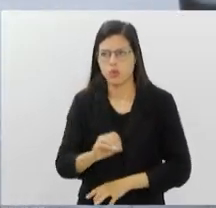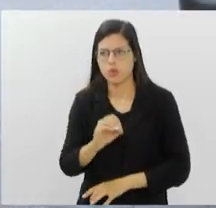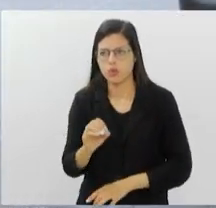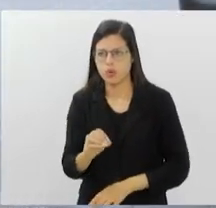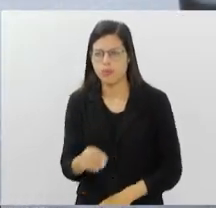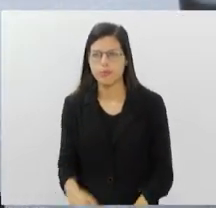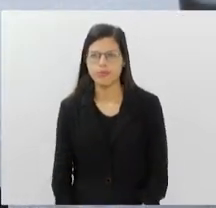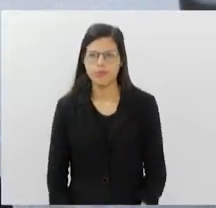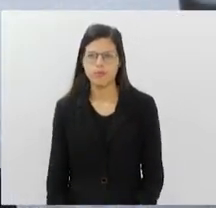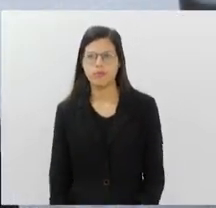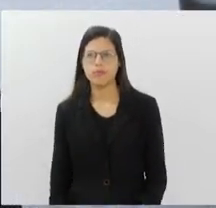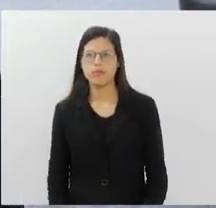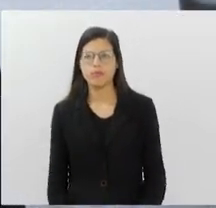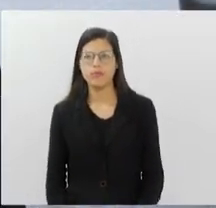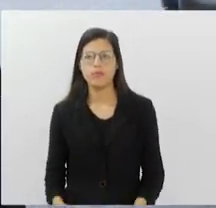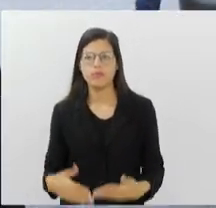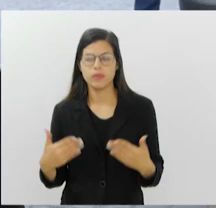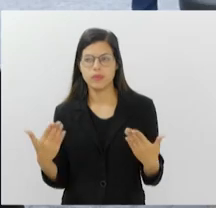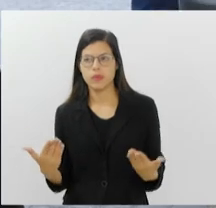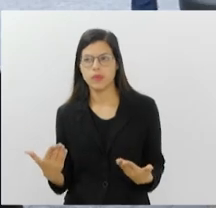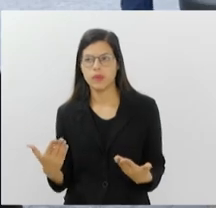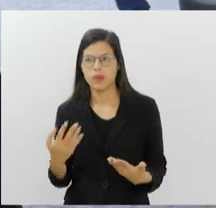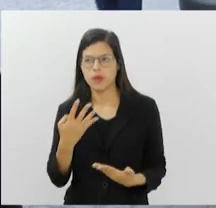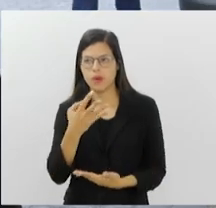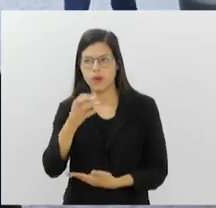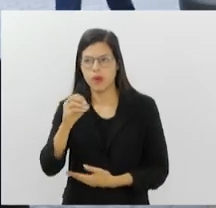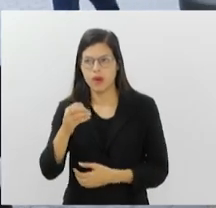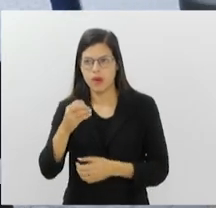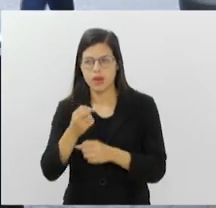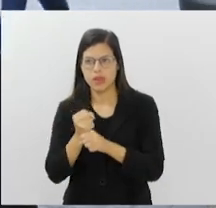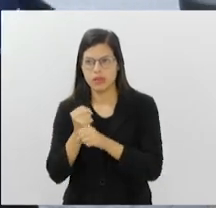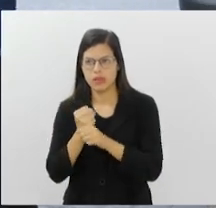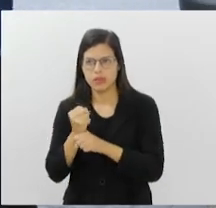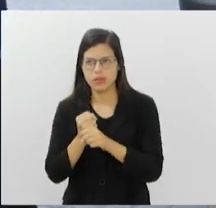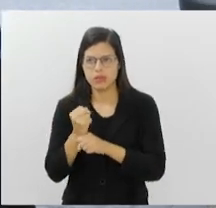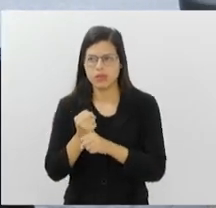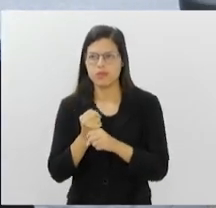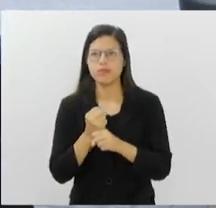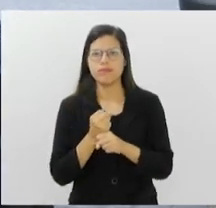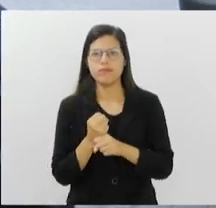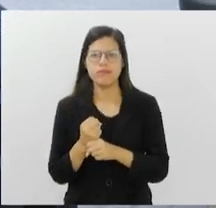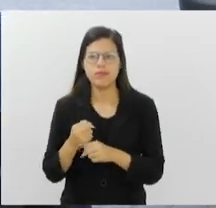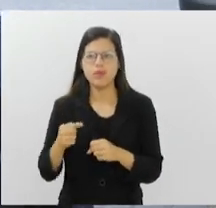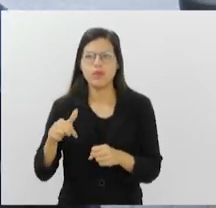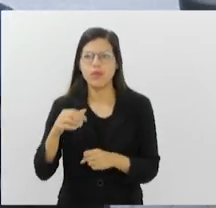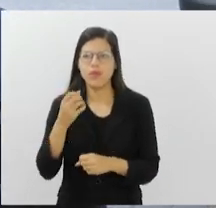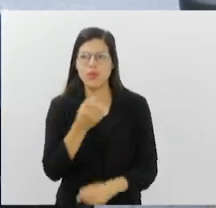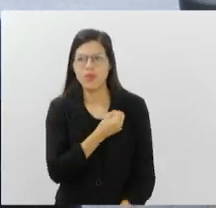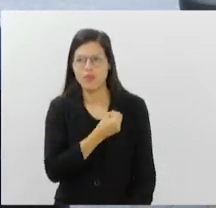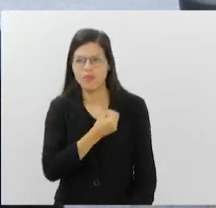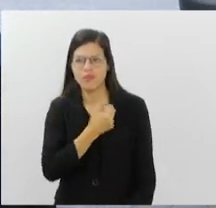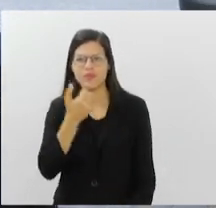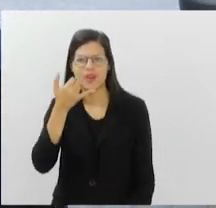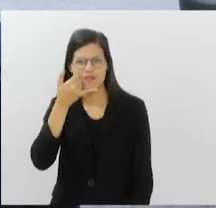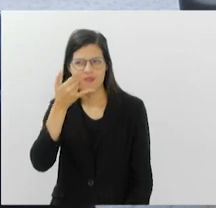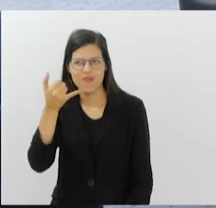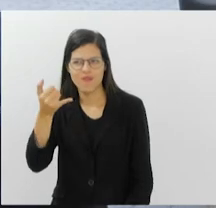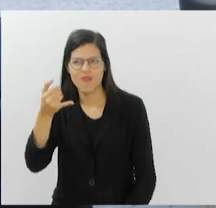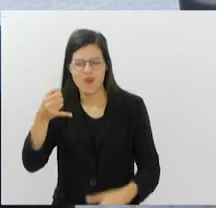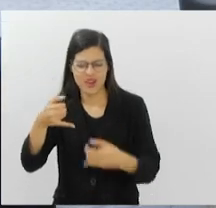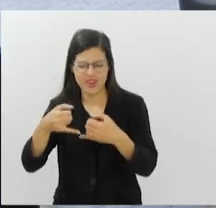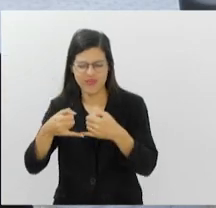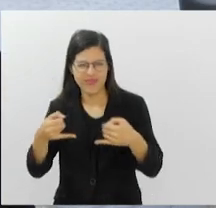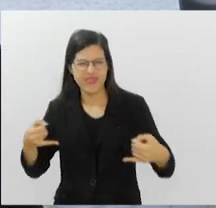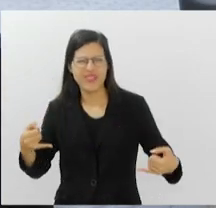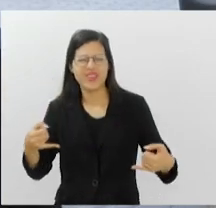Há 40 anos, a gente ficou na Associação Médica Fluminense com um telefone daqueles de fio. Lembra? Você acha que não